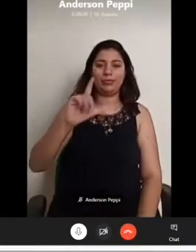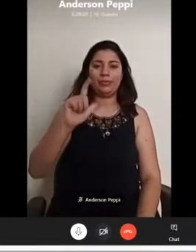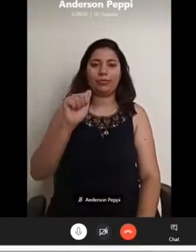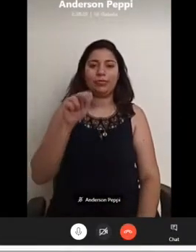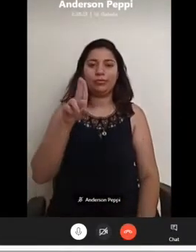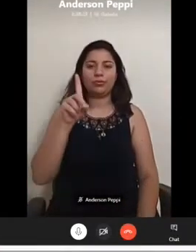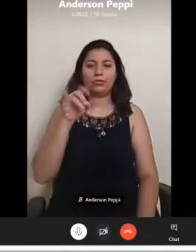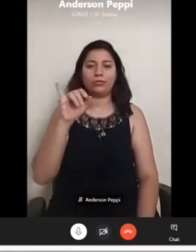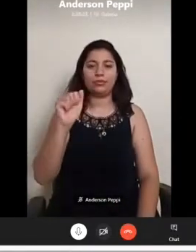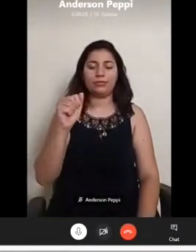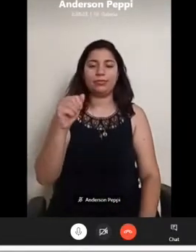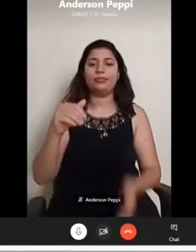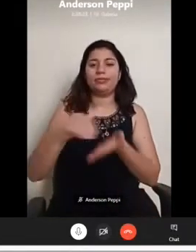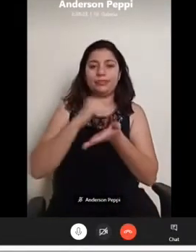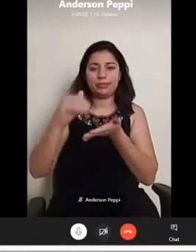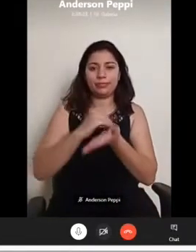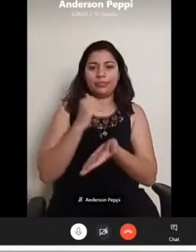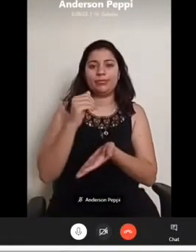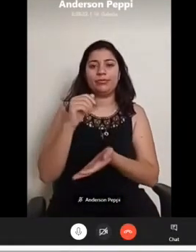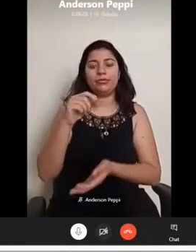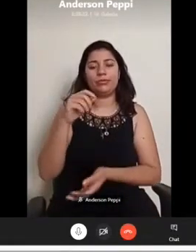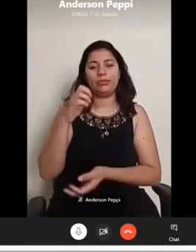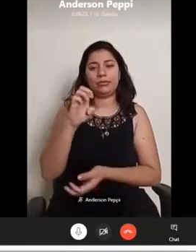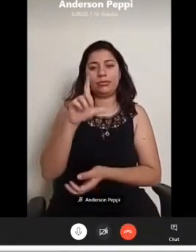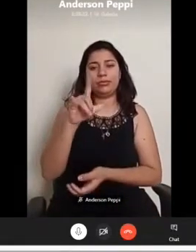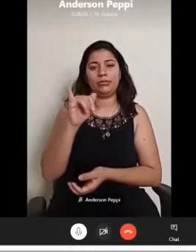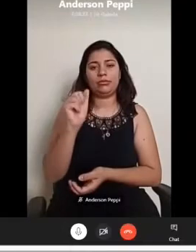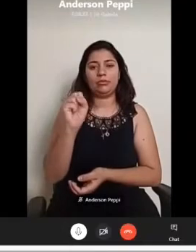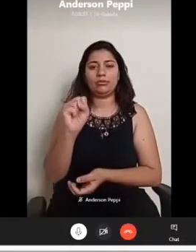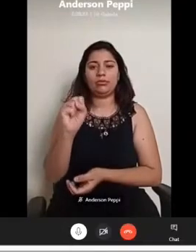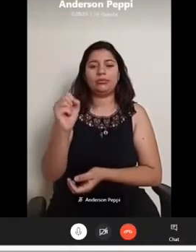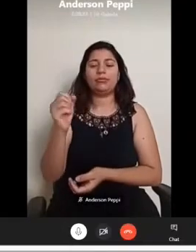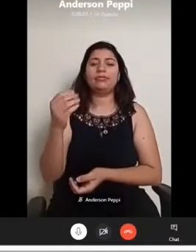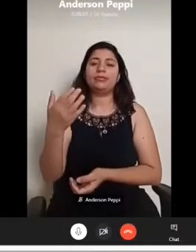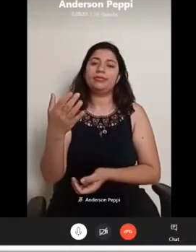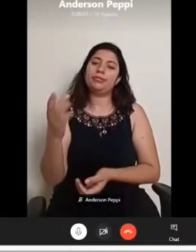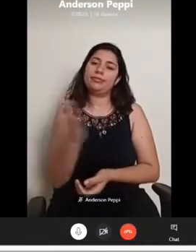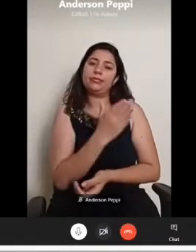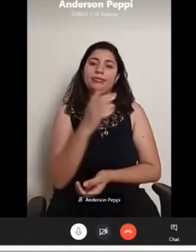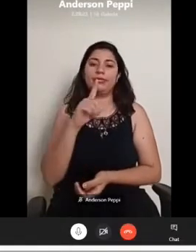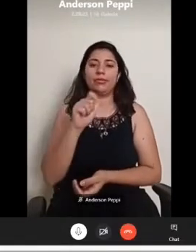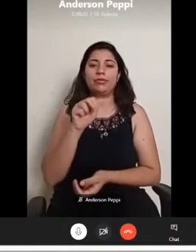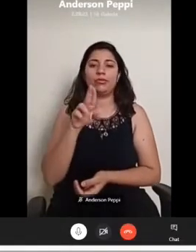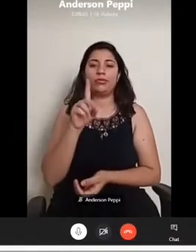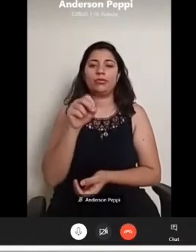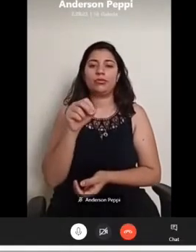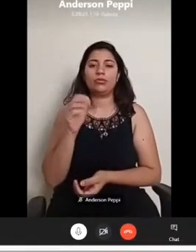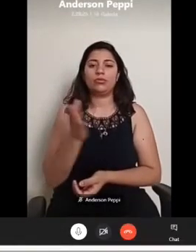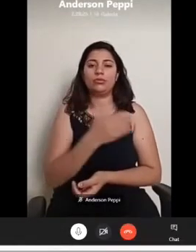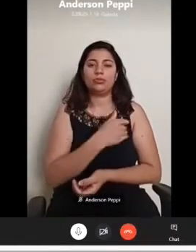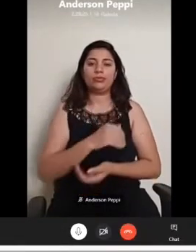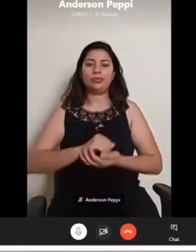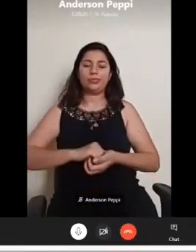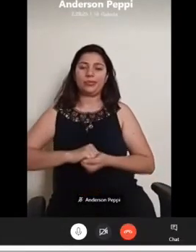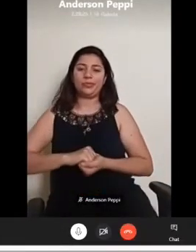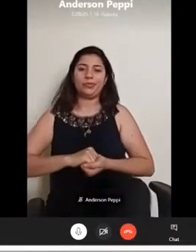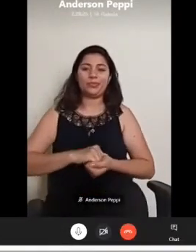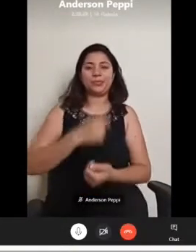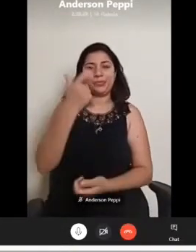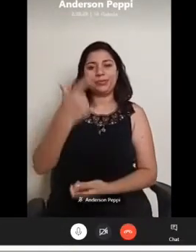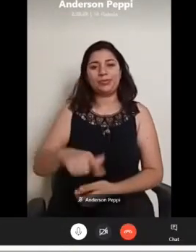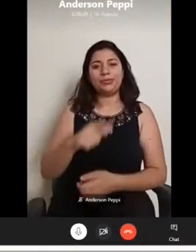Barbosa, Elias Marcelo Sleiman, Laudo Gomes da Silva. Comissão de Orçamento, Finanças